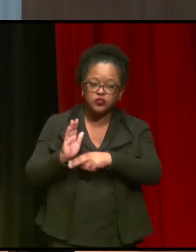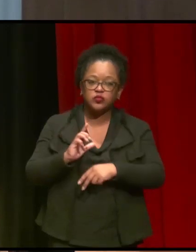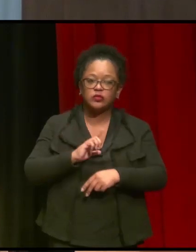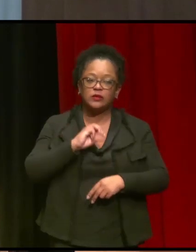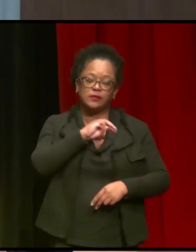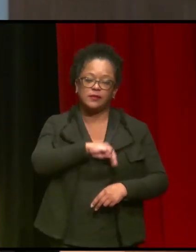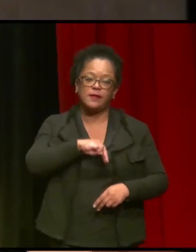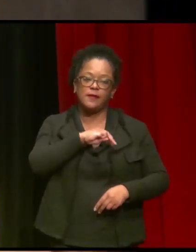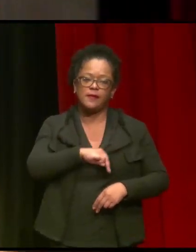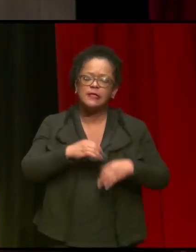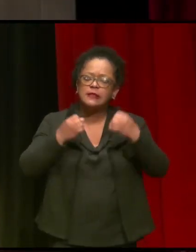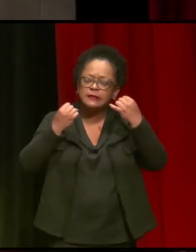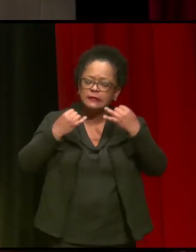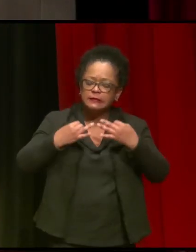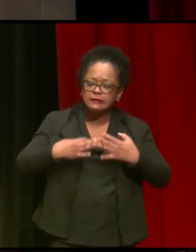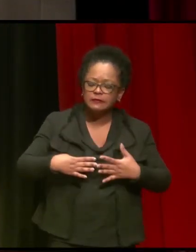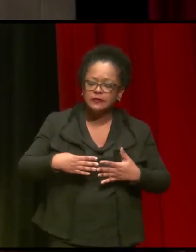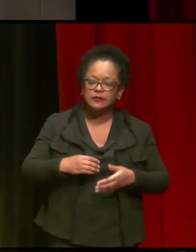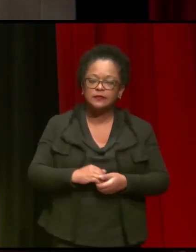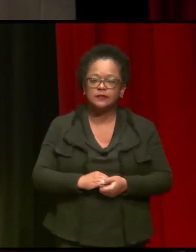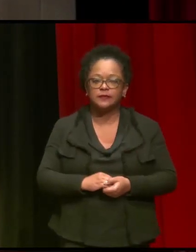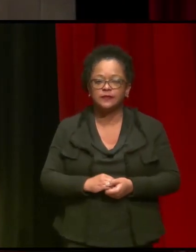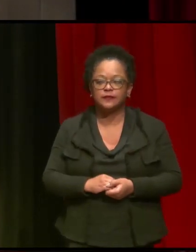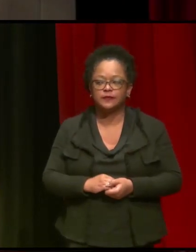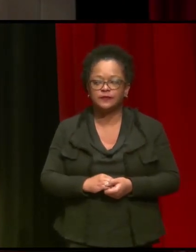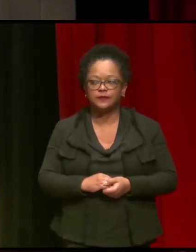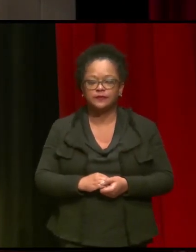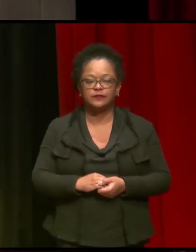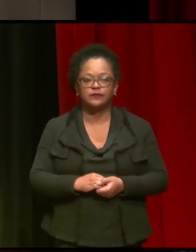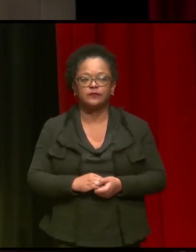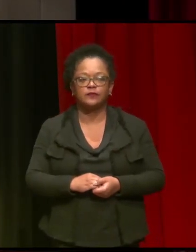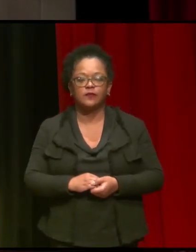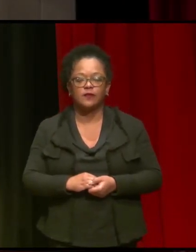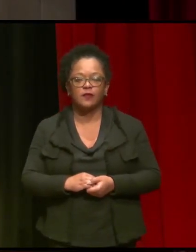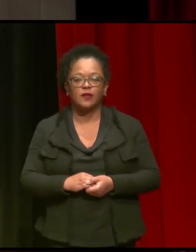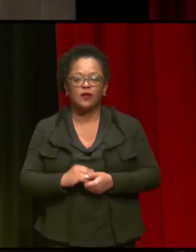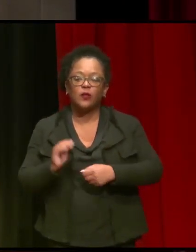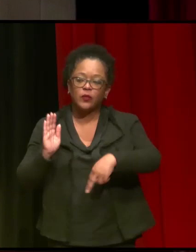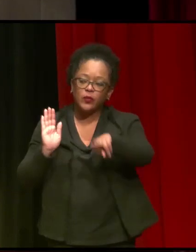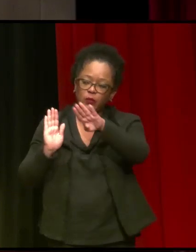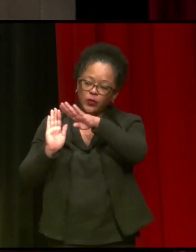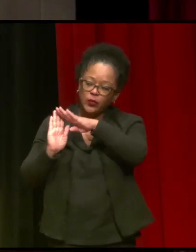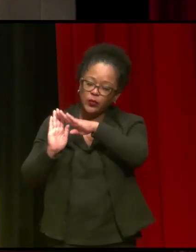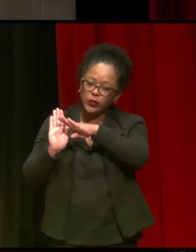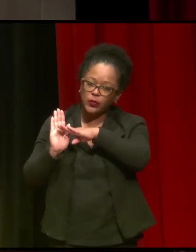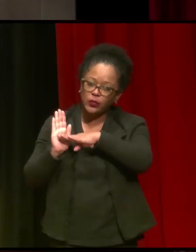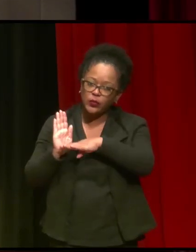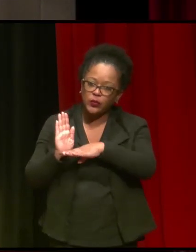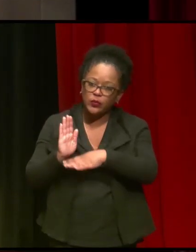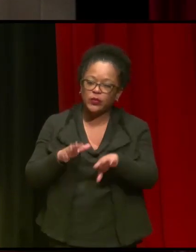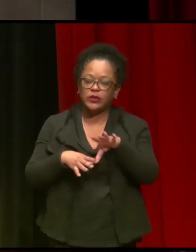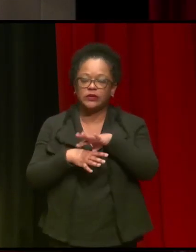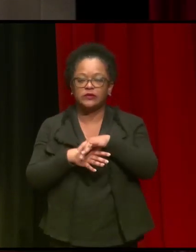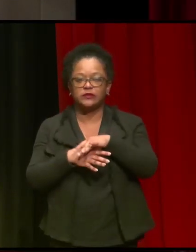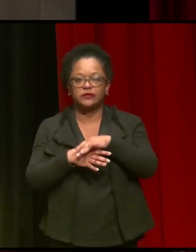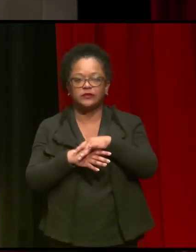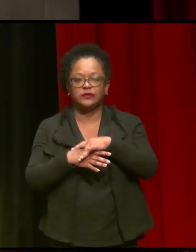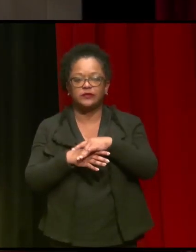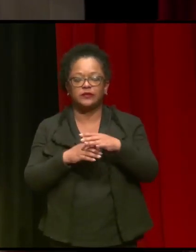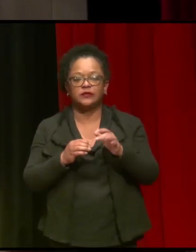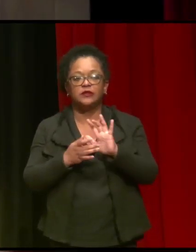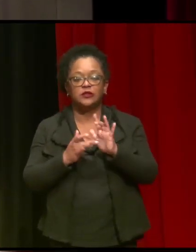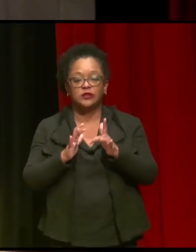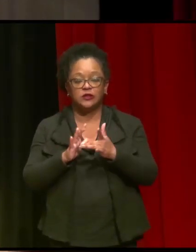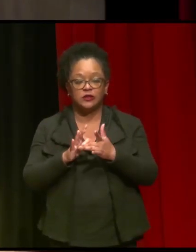seu leitor, né, quais são as listas de enfermidades que Jesus está curando